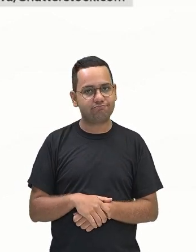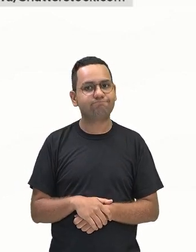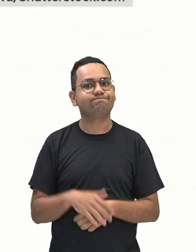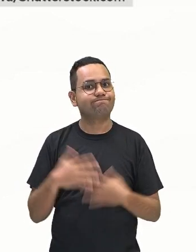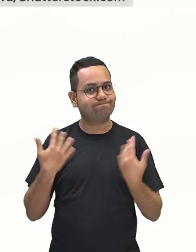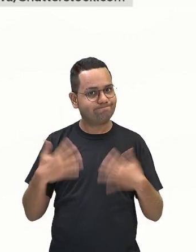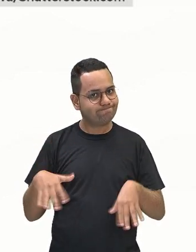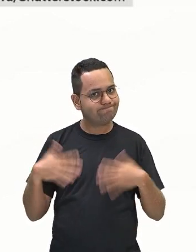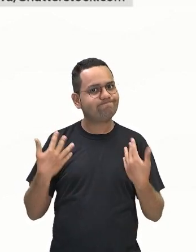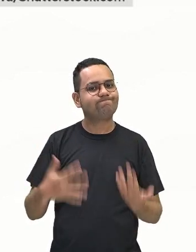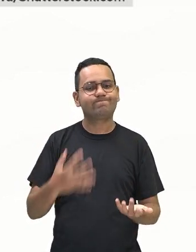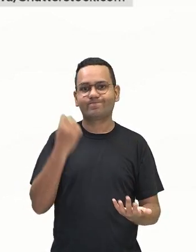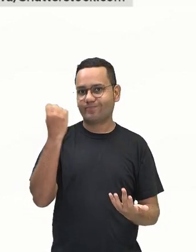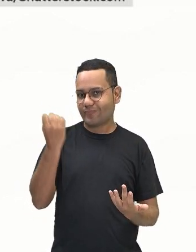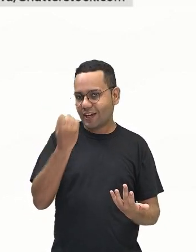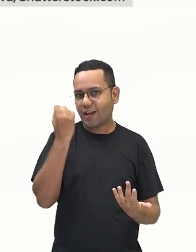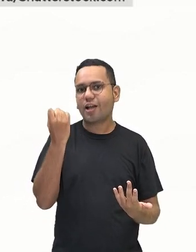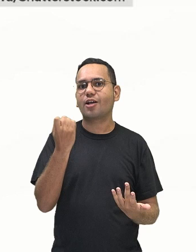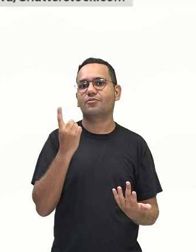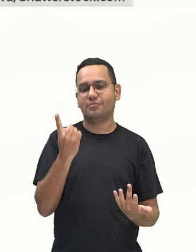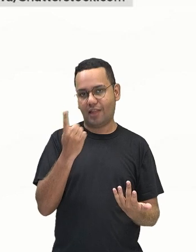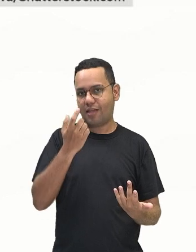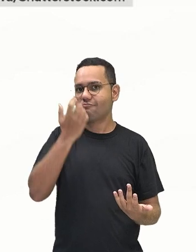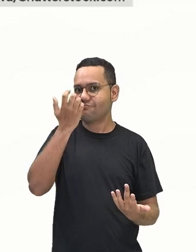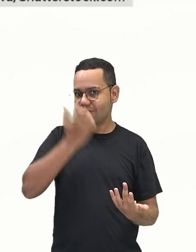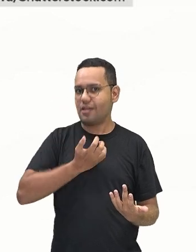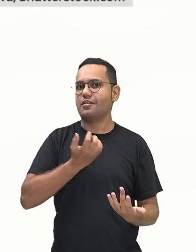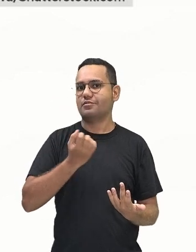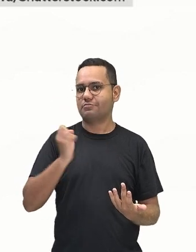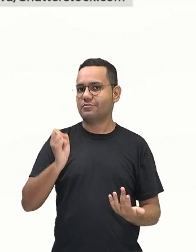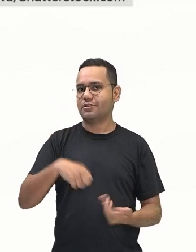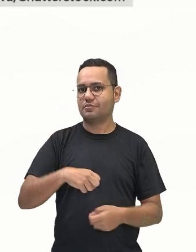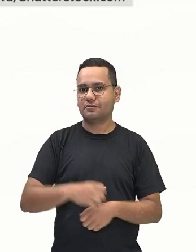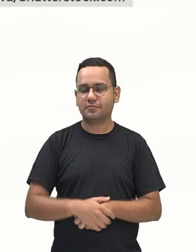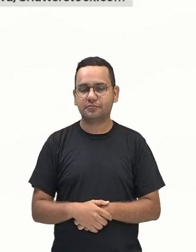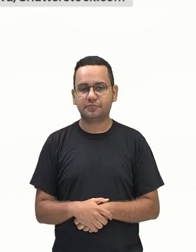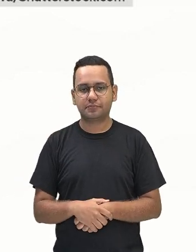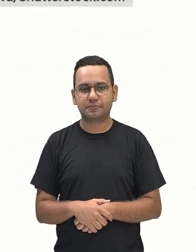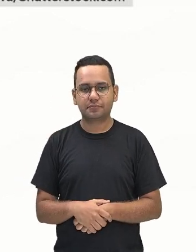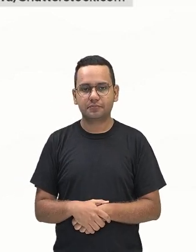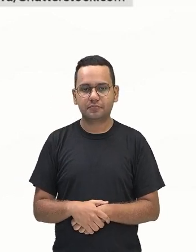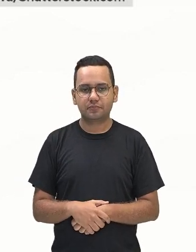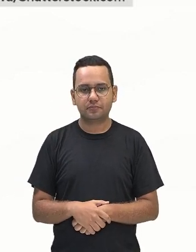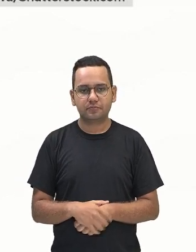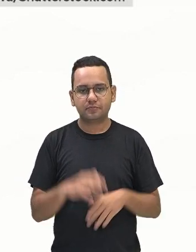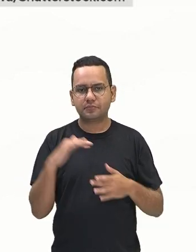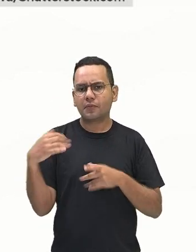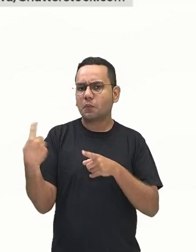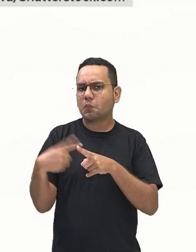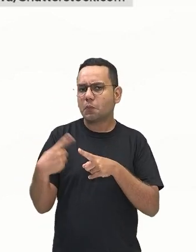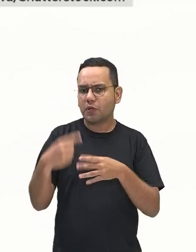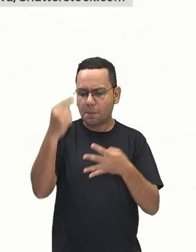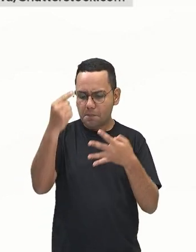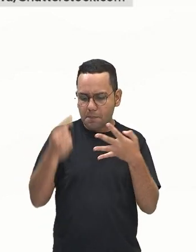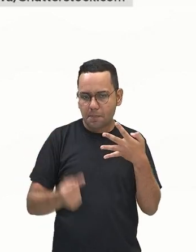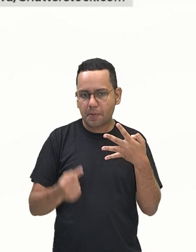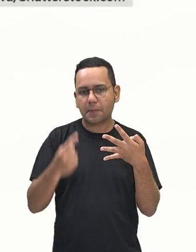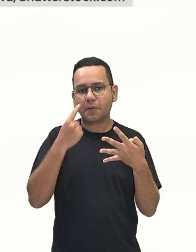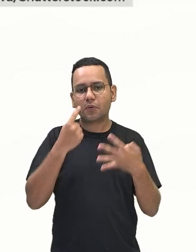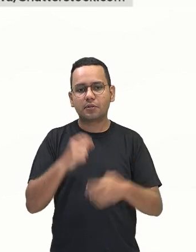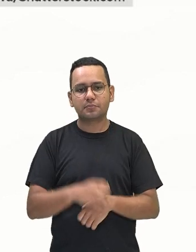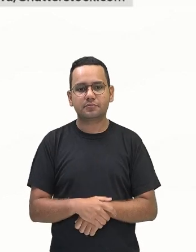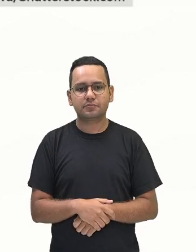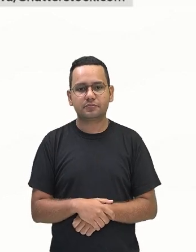consequências. E essas graves consequências, inclusive, elas vão iniciar aí por um primeiro fato, que